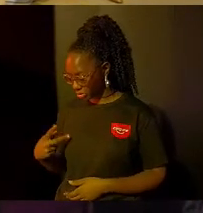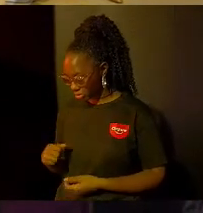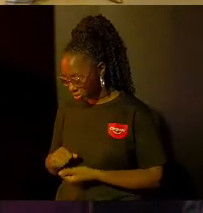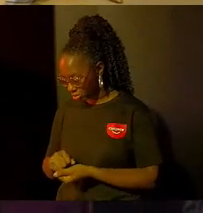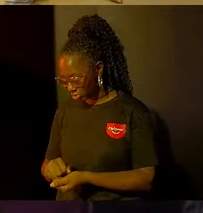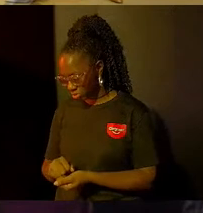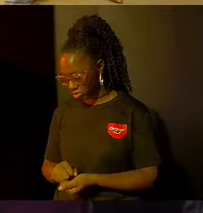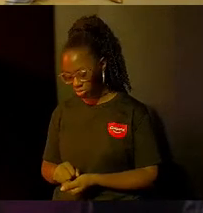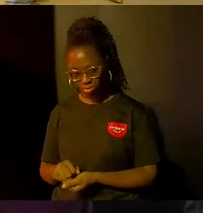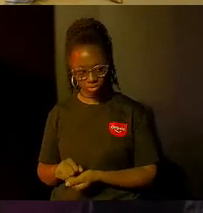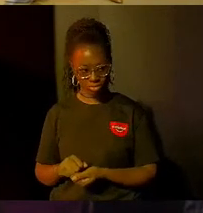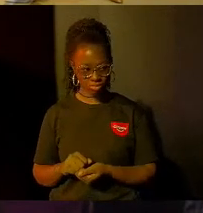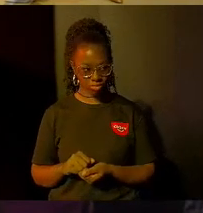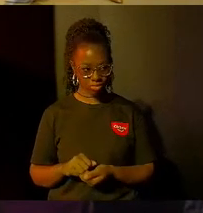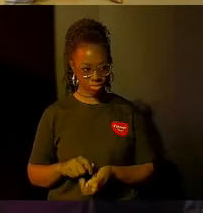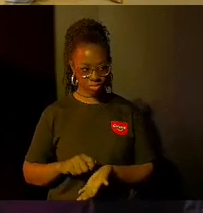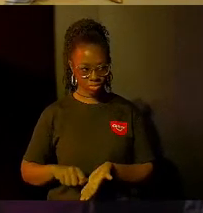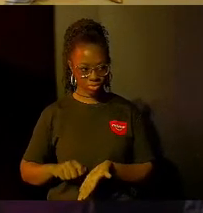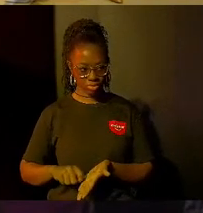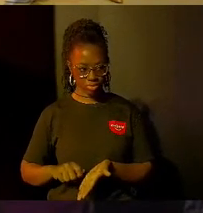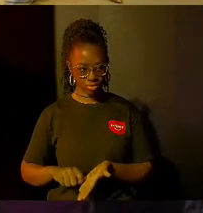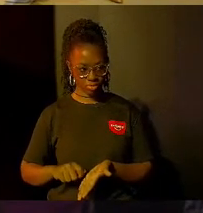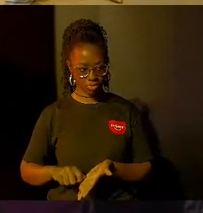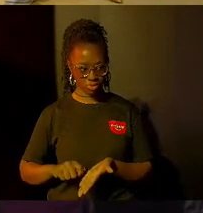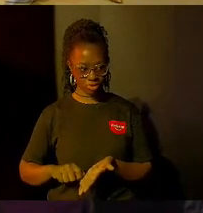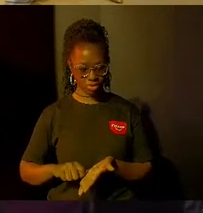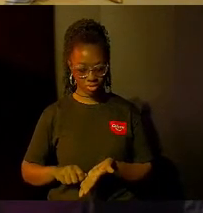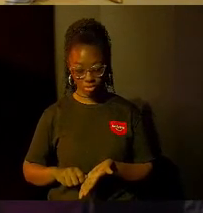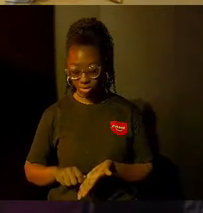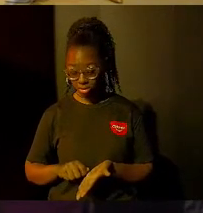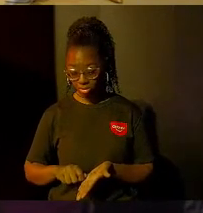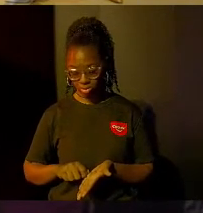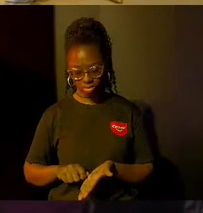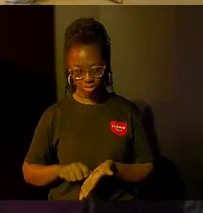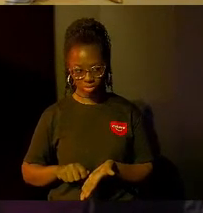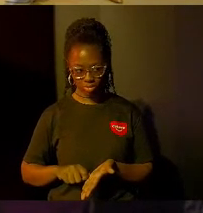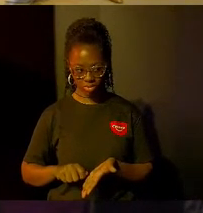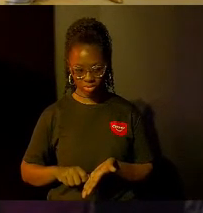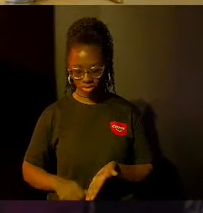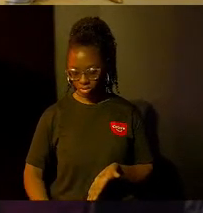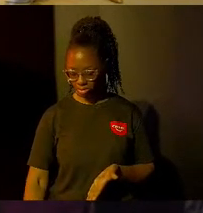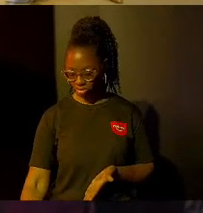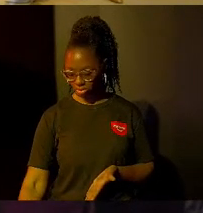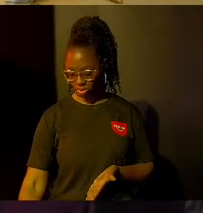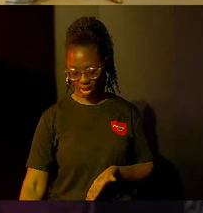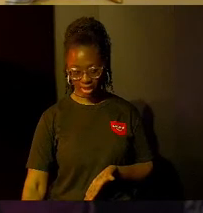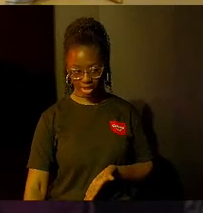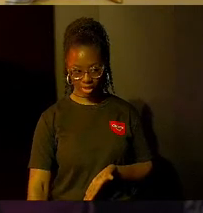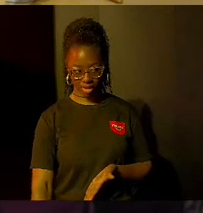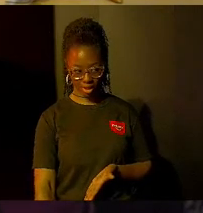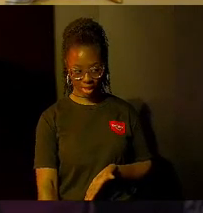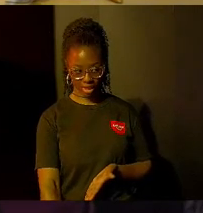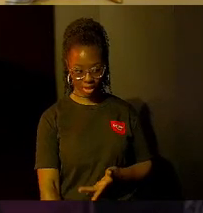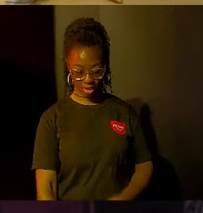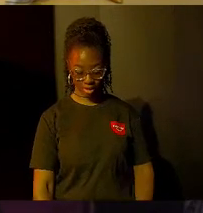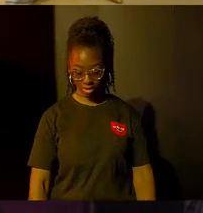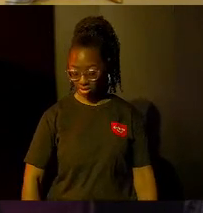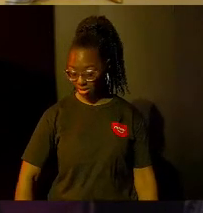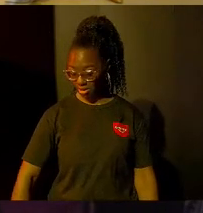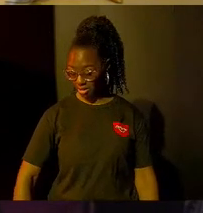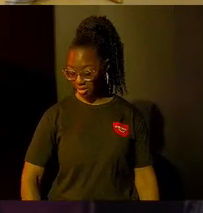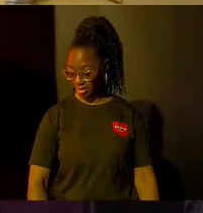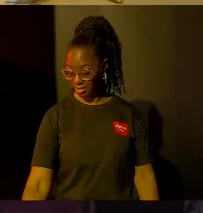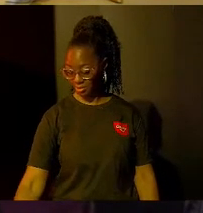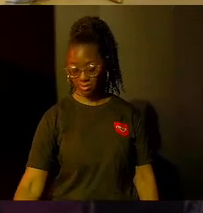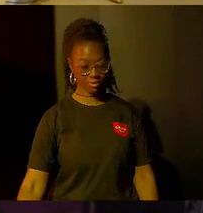sobre a sua o seu câncer linfático e o meu HIV porque eu estou